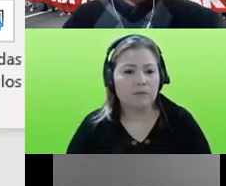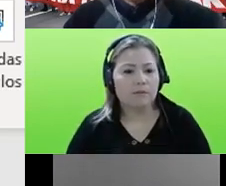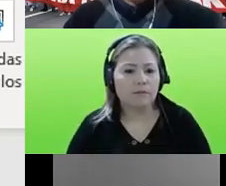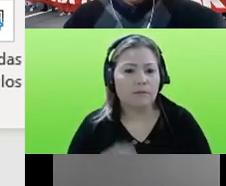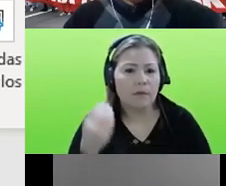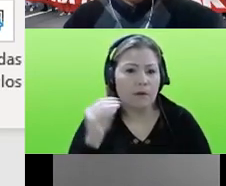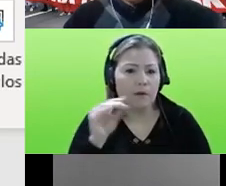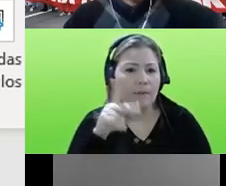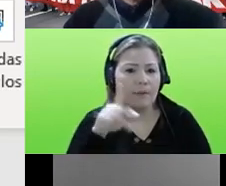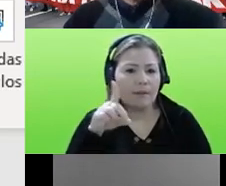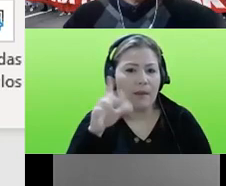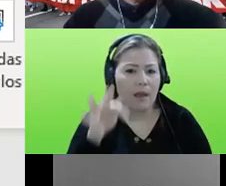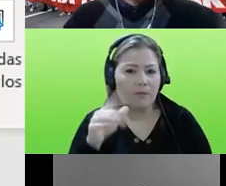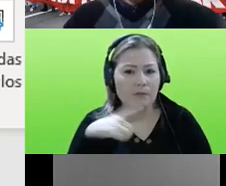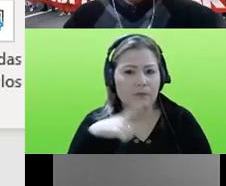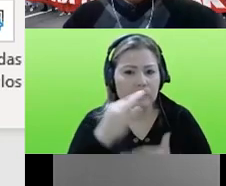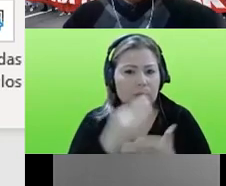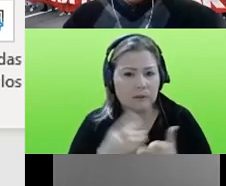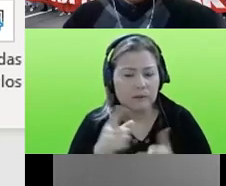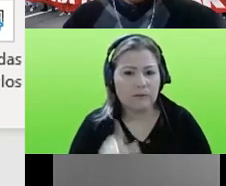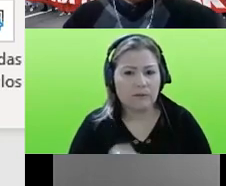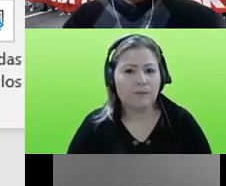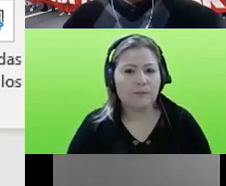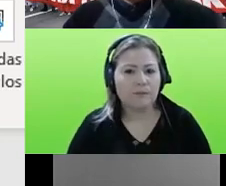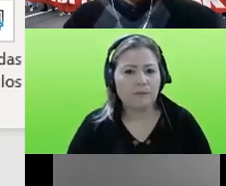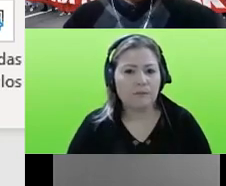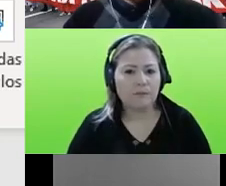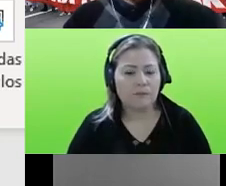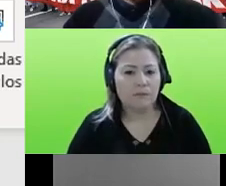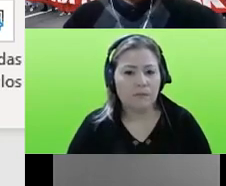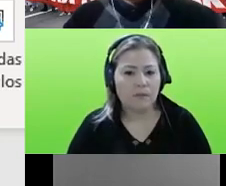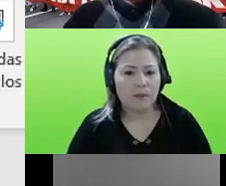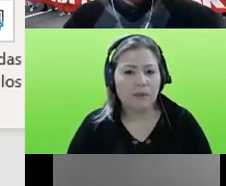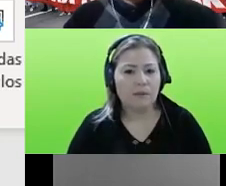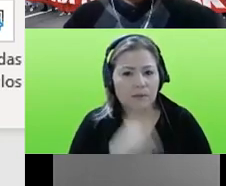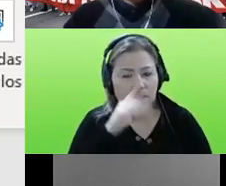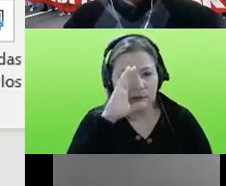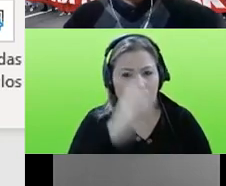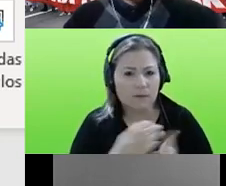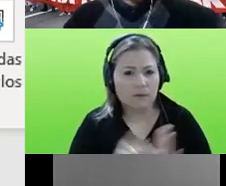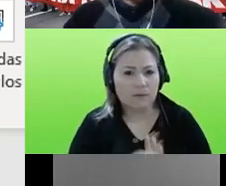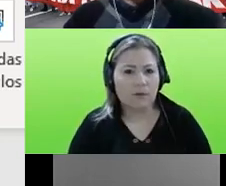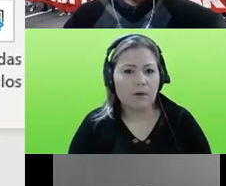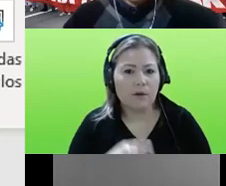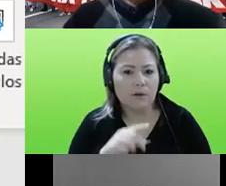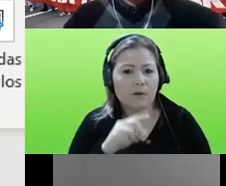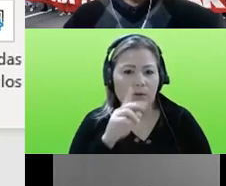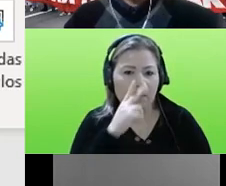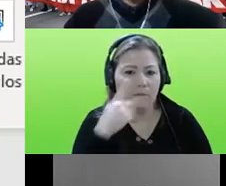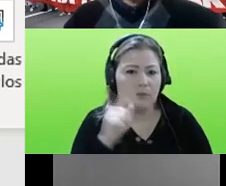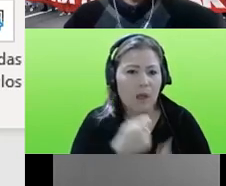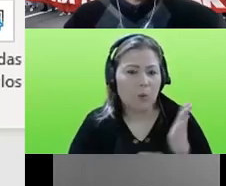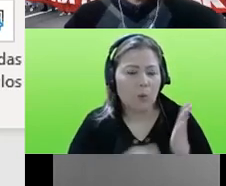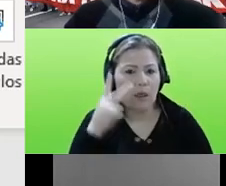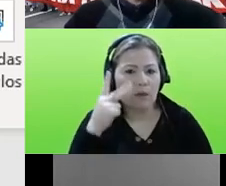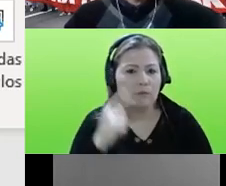PDF. Aí está o texto que foi a recepção da tese de habilitação do Habermas nos Estados Unidos, onde a Nancy Fraser fez